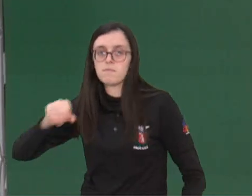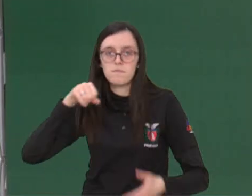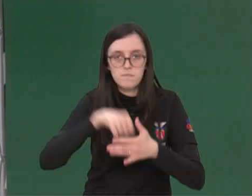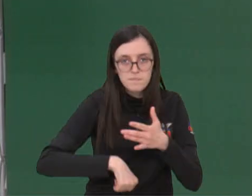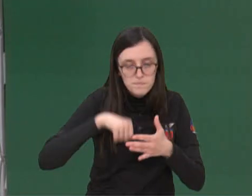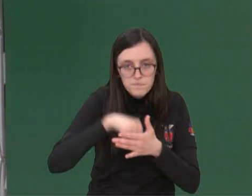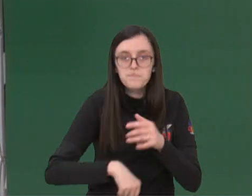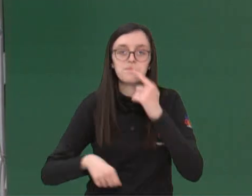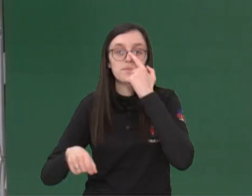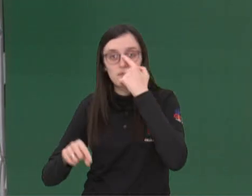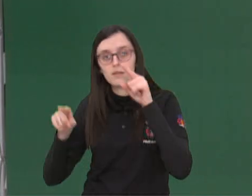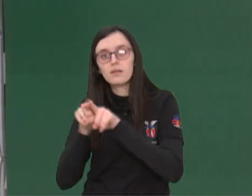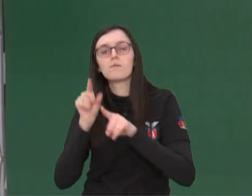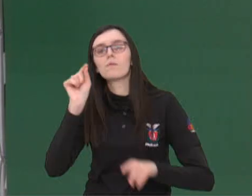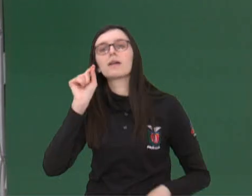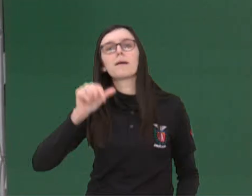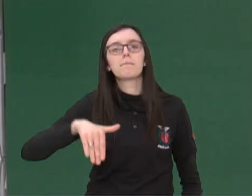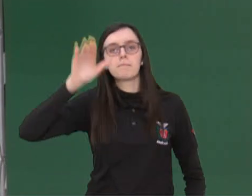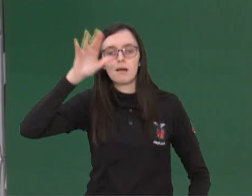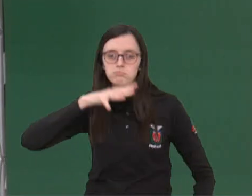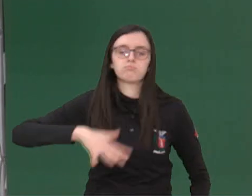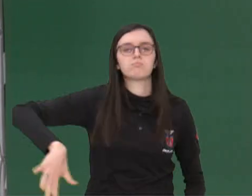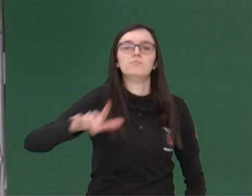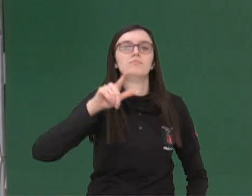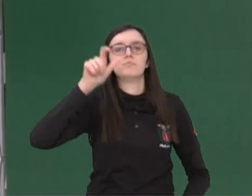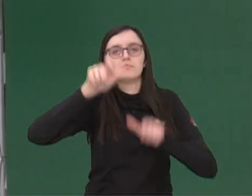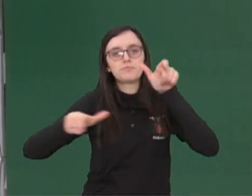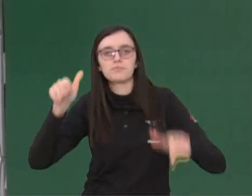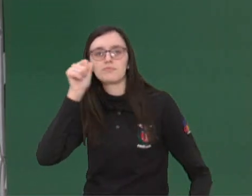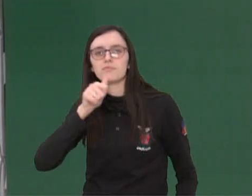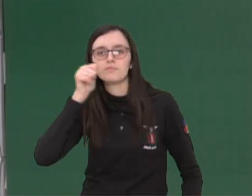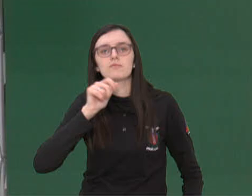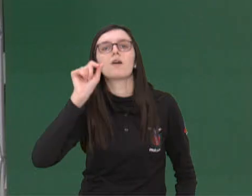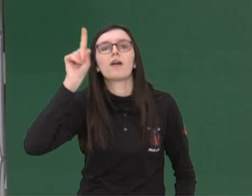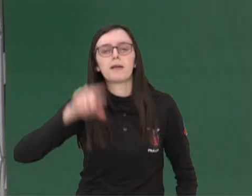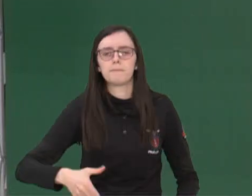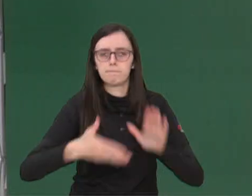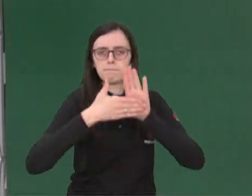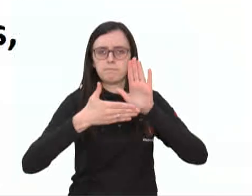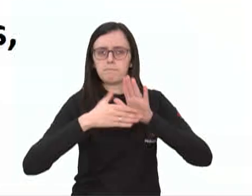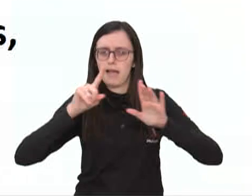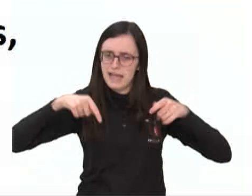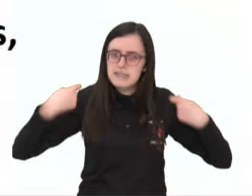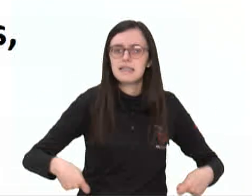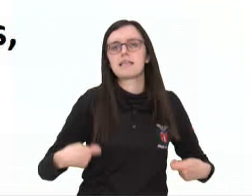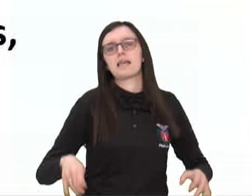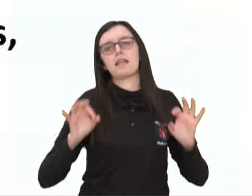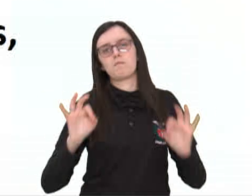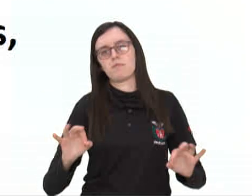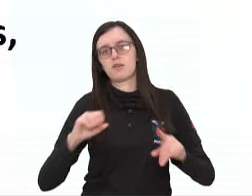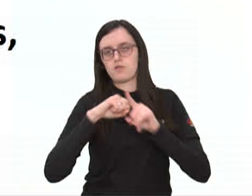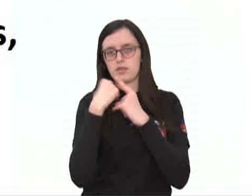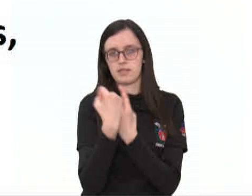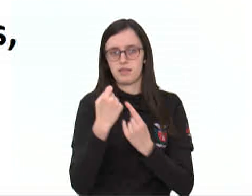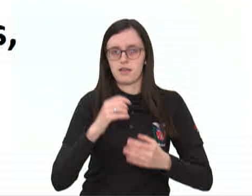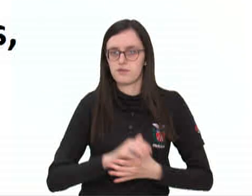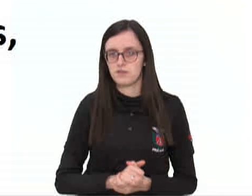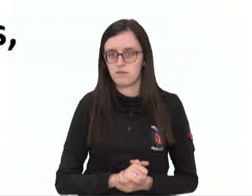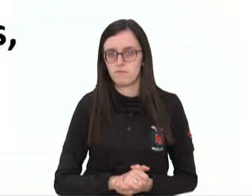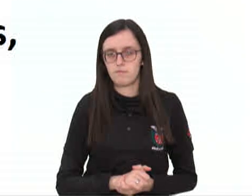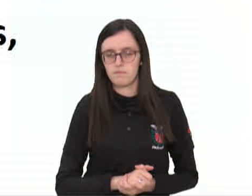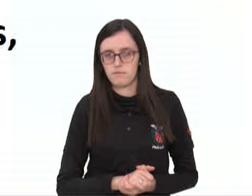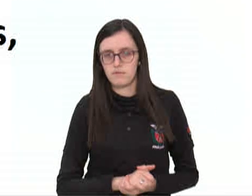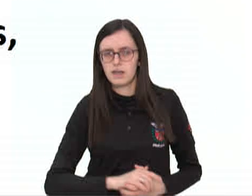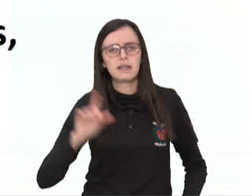e cada vez mais espaço para as mulheres por pautas que são necessárias à sociedade.